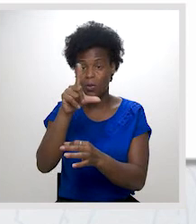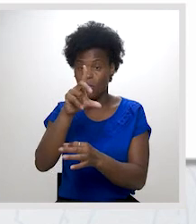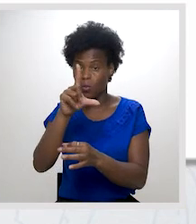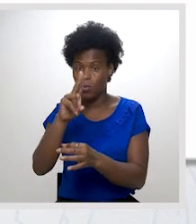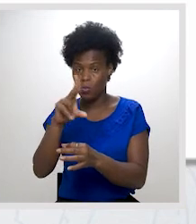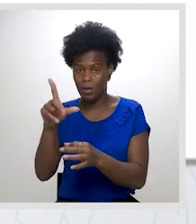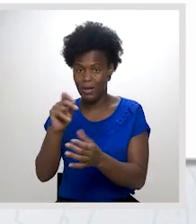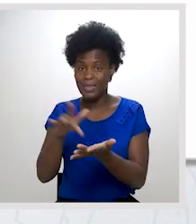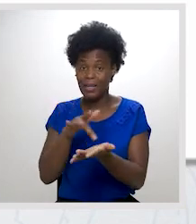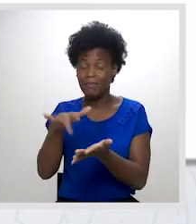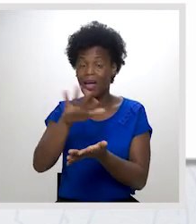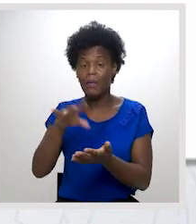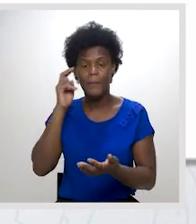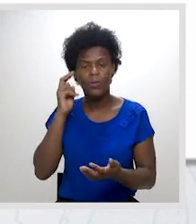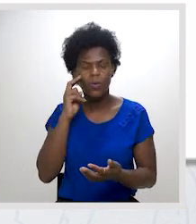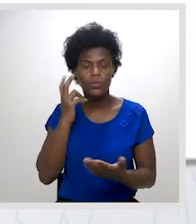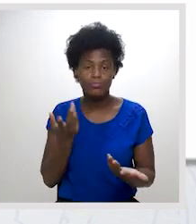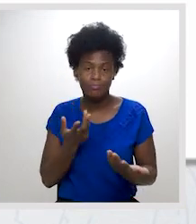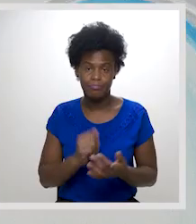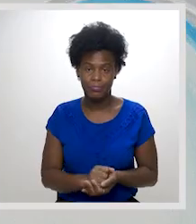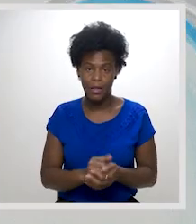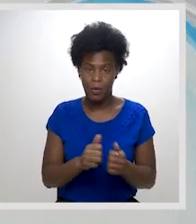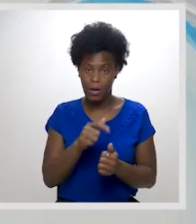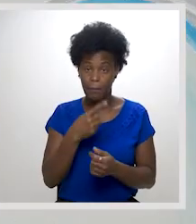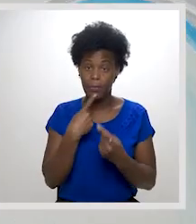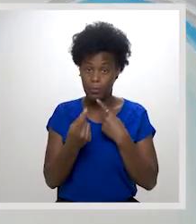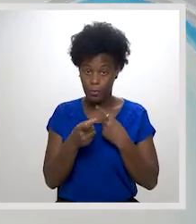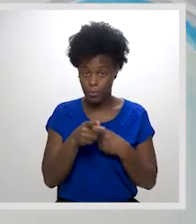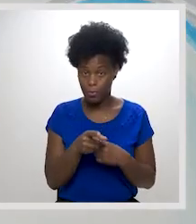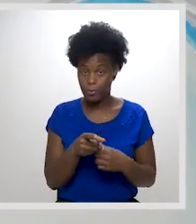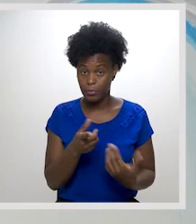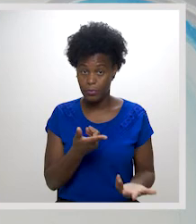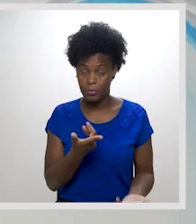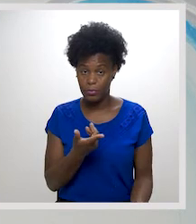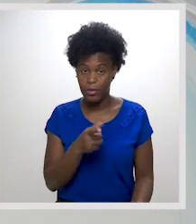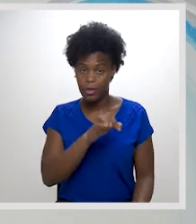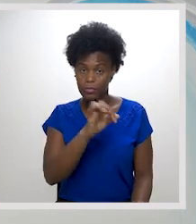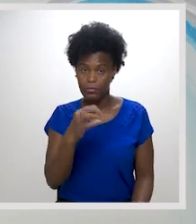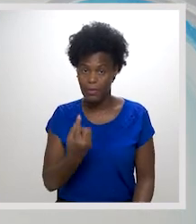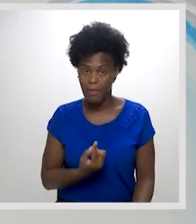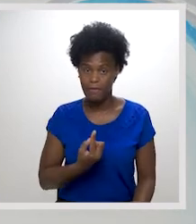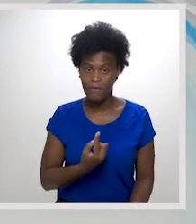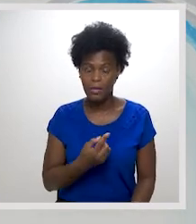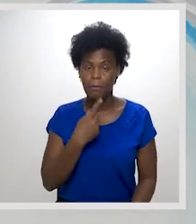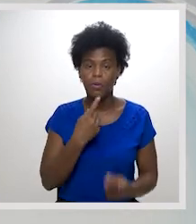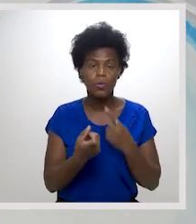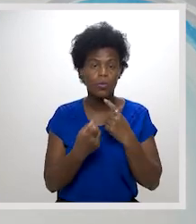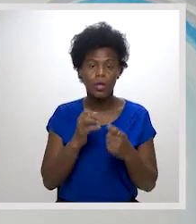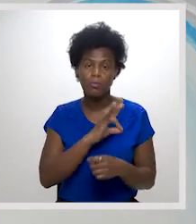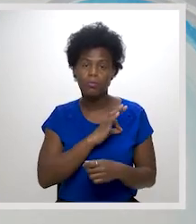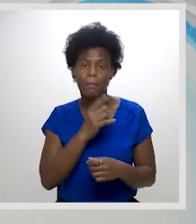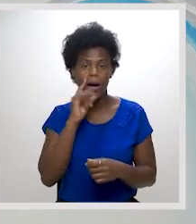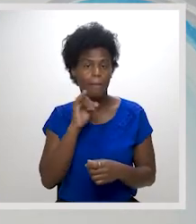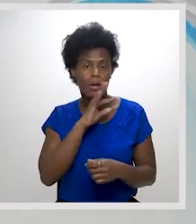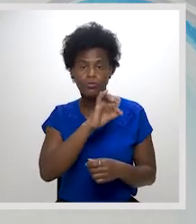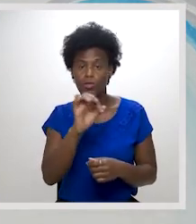área biológica. Com essa questão em causa, devem perguntar aos